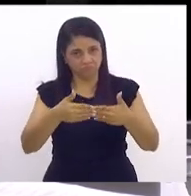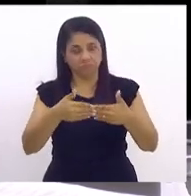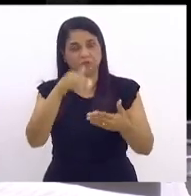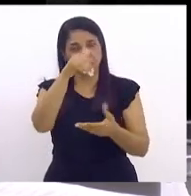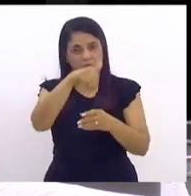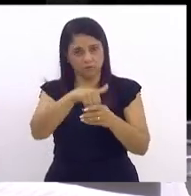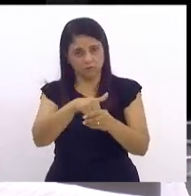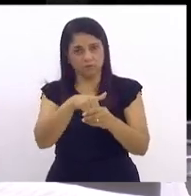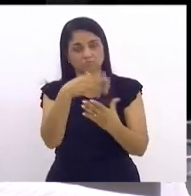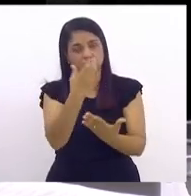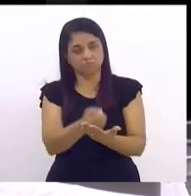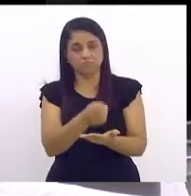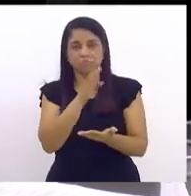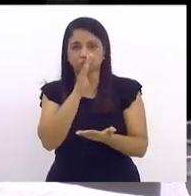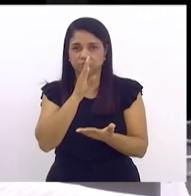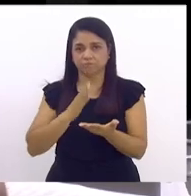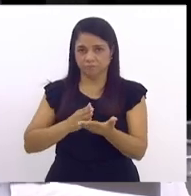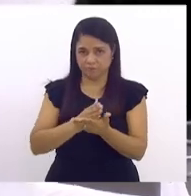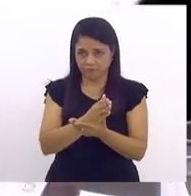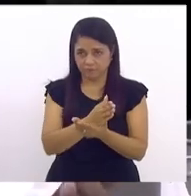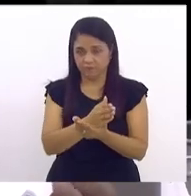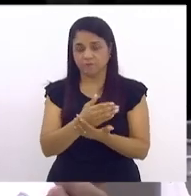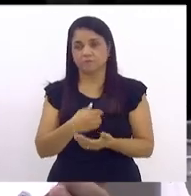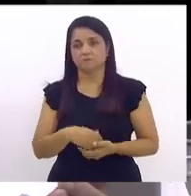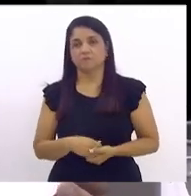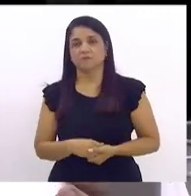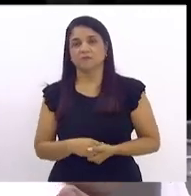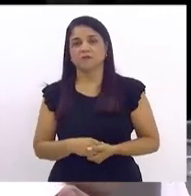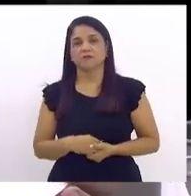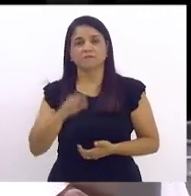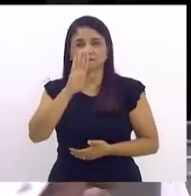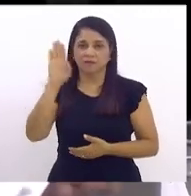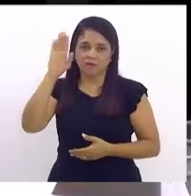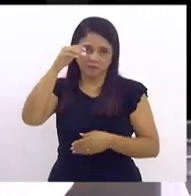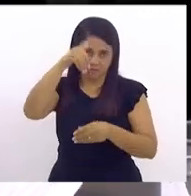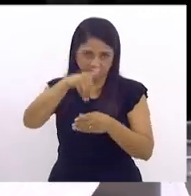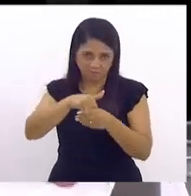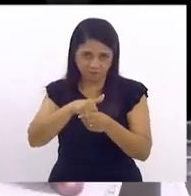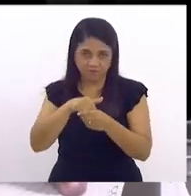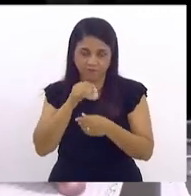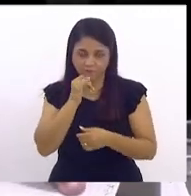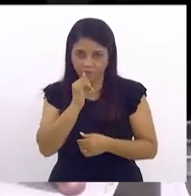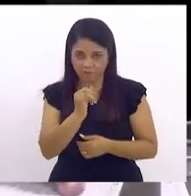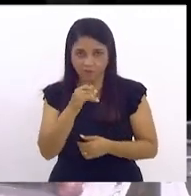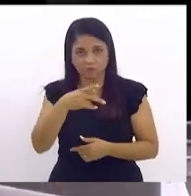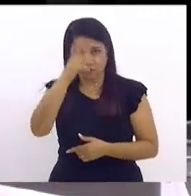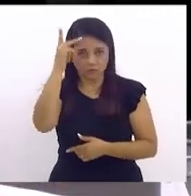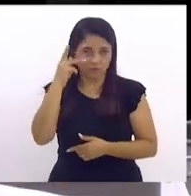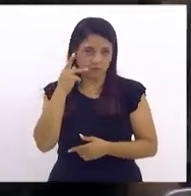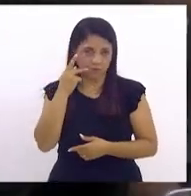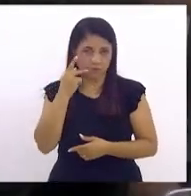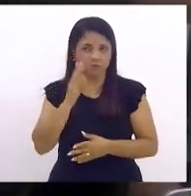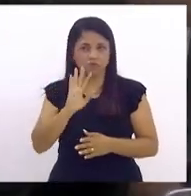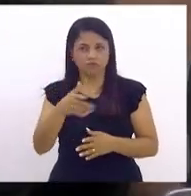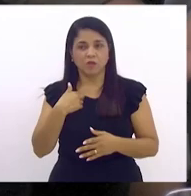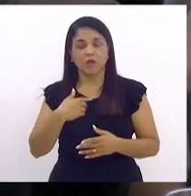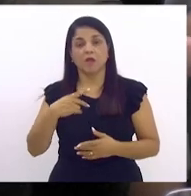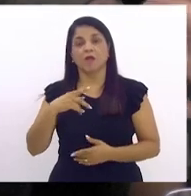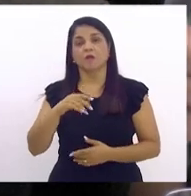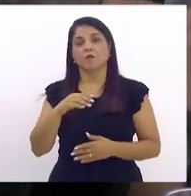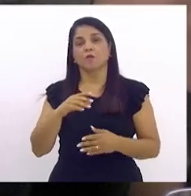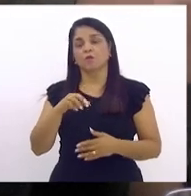senhores que aprovam permaneçam como estão, aprovado. Só declaração de voto, senhor presidente. Para declarar voto, o deputado. Nós já fizemos um Recupera